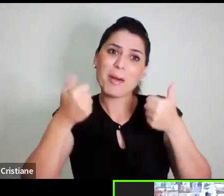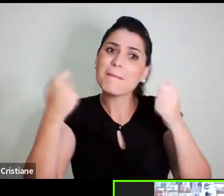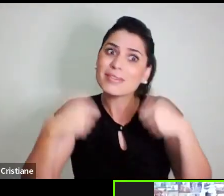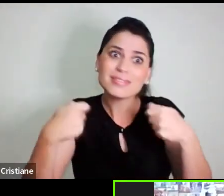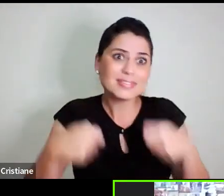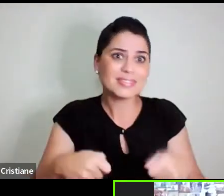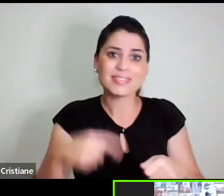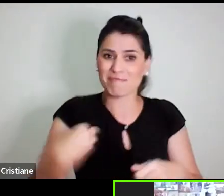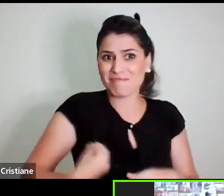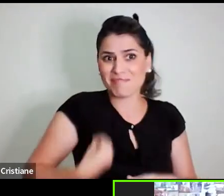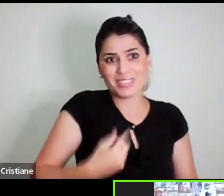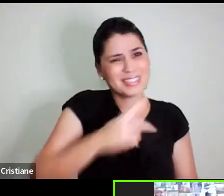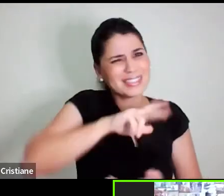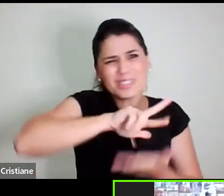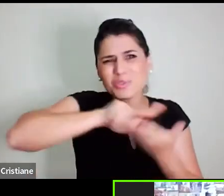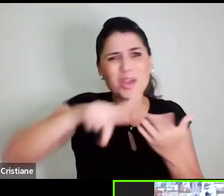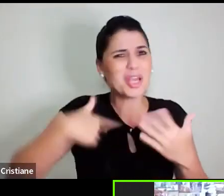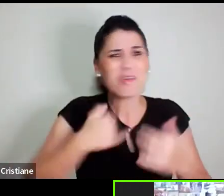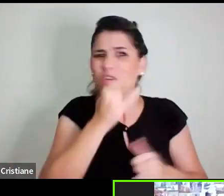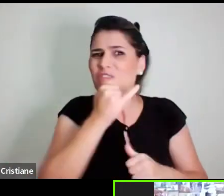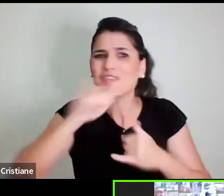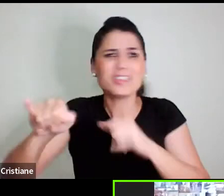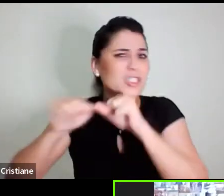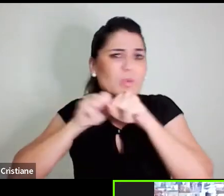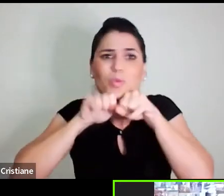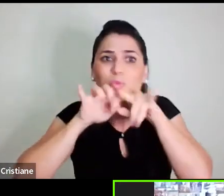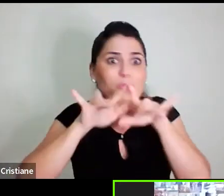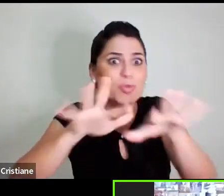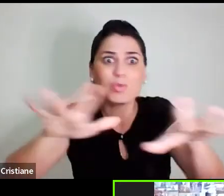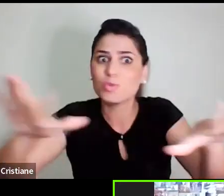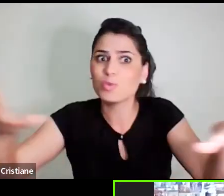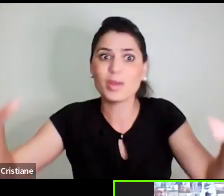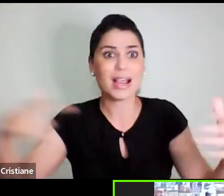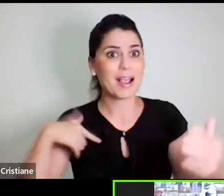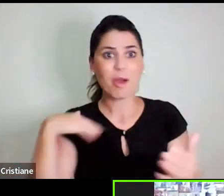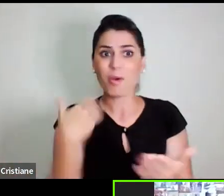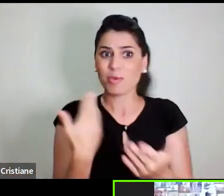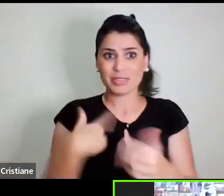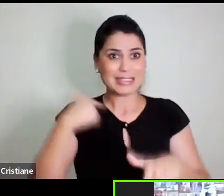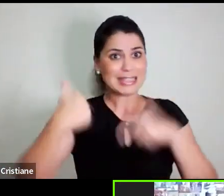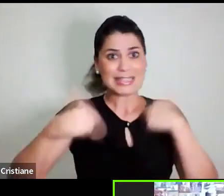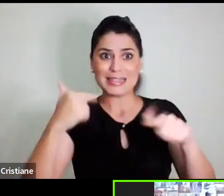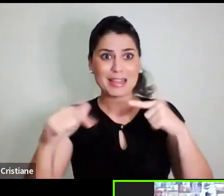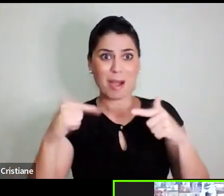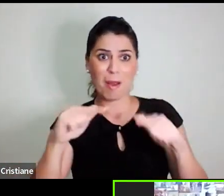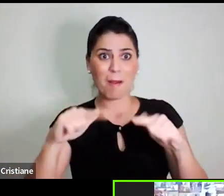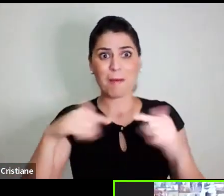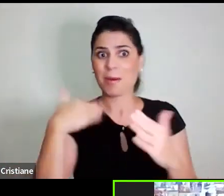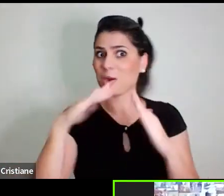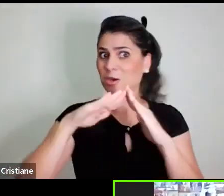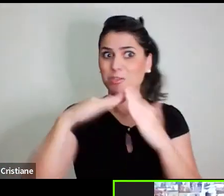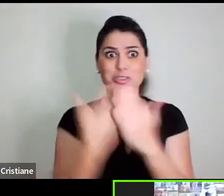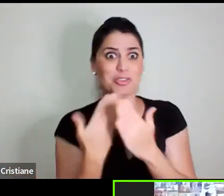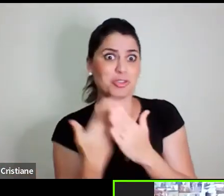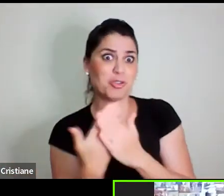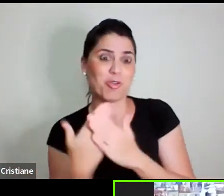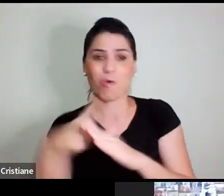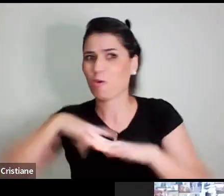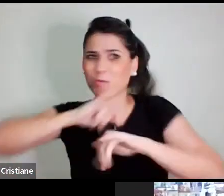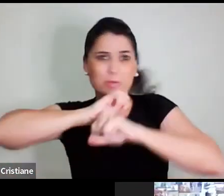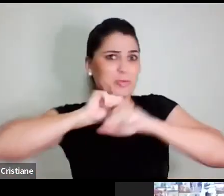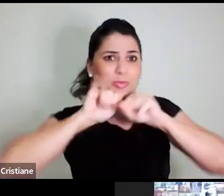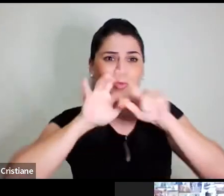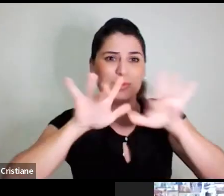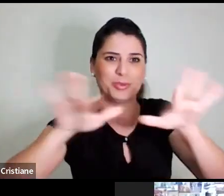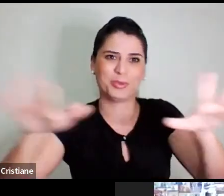Eu falo para todo mundo que eu encontro, eu trabalho numa escola, o que eu já falei sobre esse projeto na escola, não tem ideia. Que